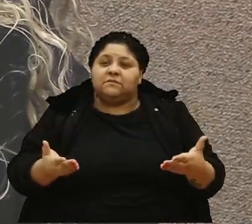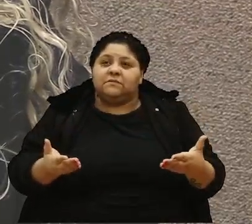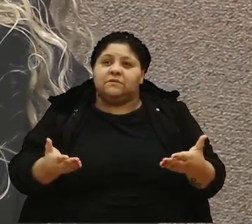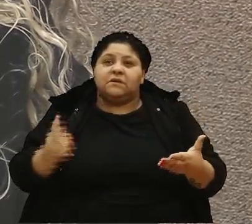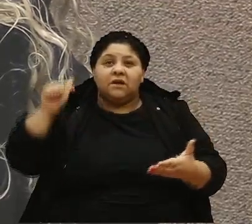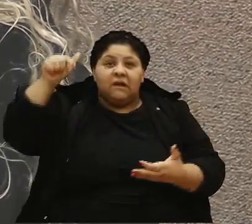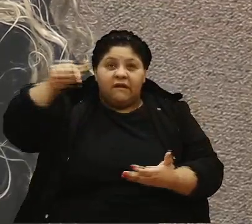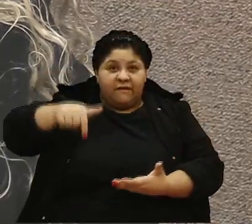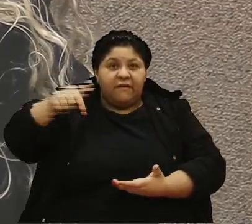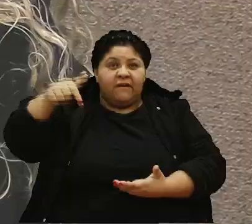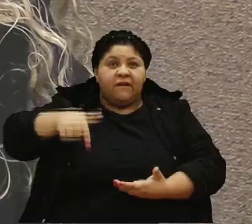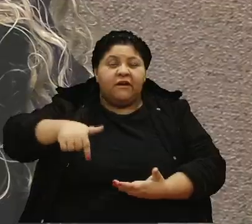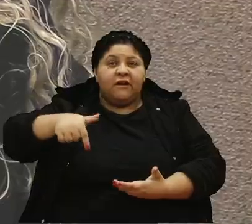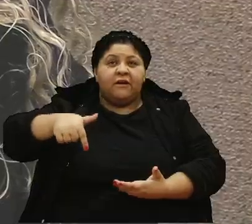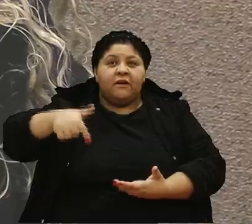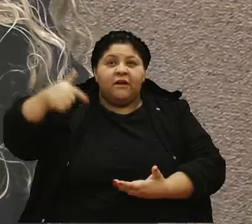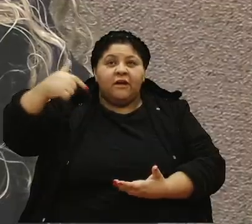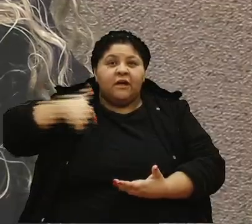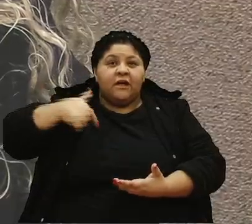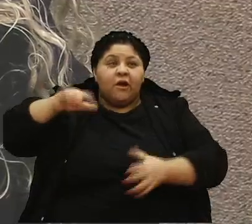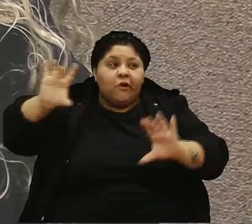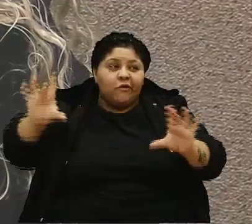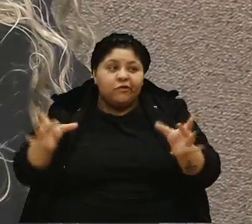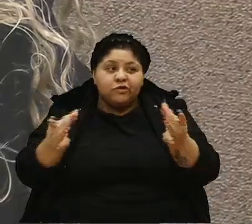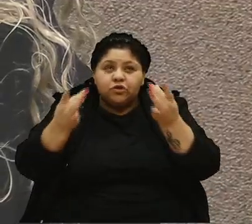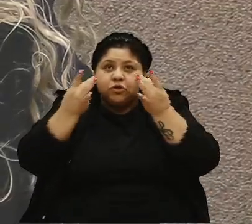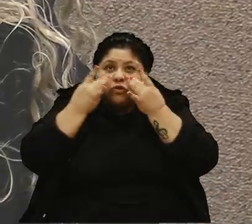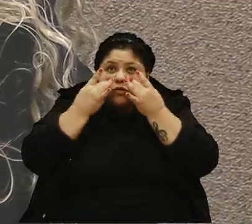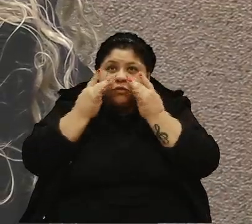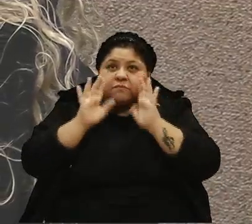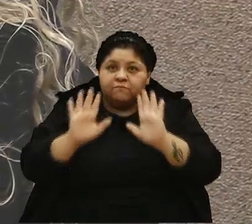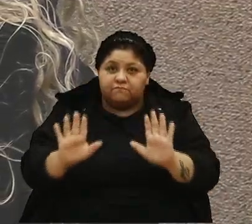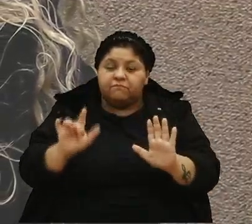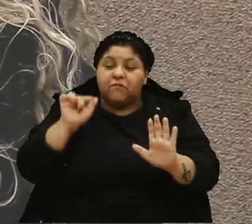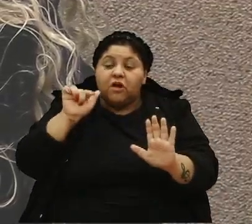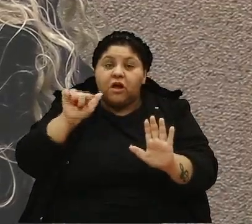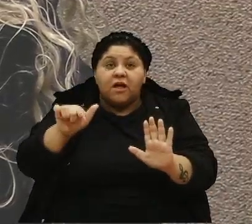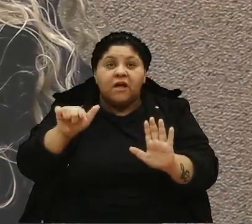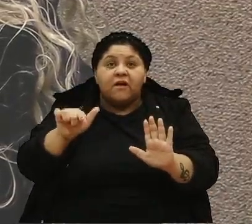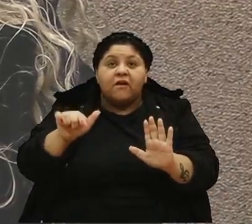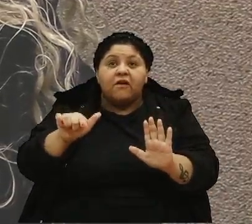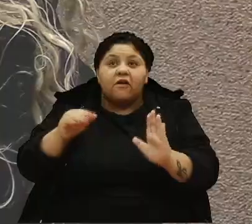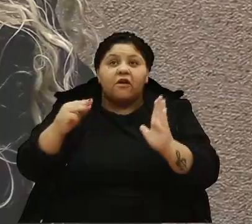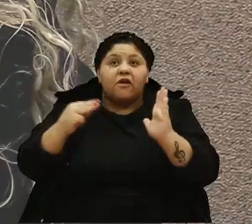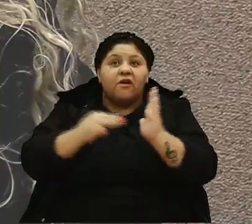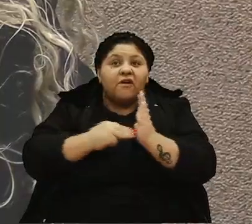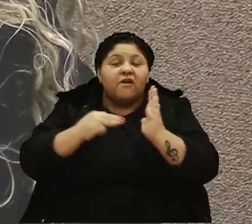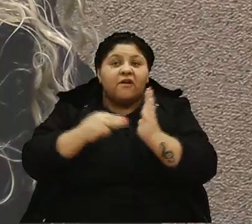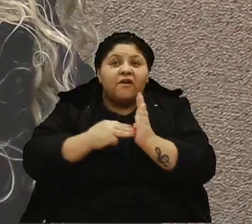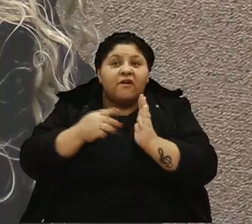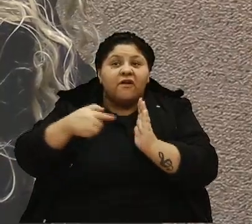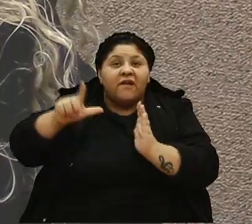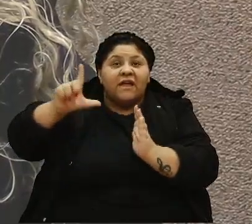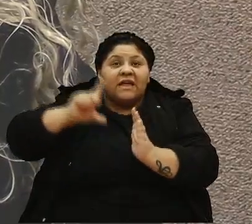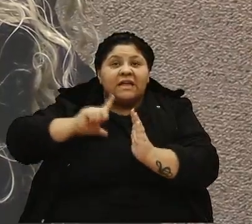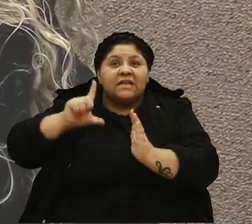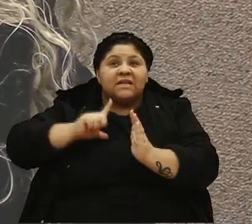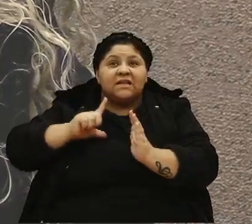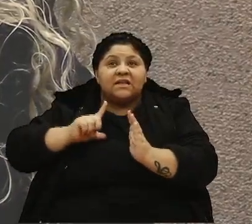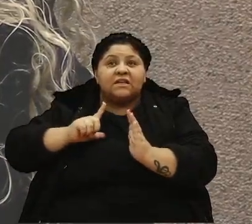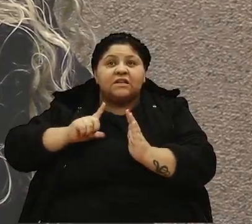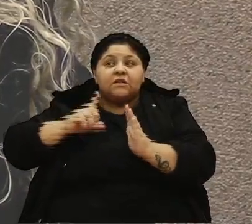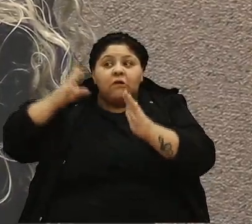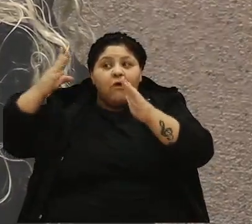E aqui eu ergo um alerta. Esse é um dos motivos pelos quais nós temos uma migração